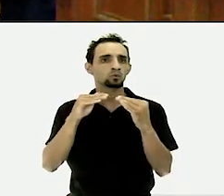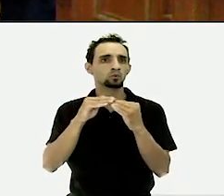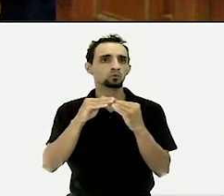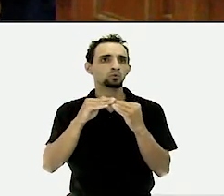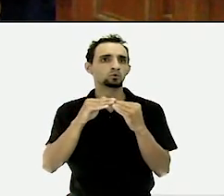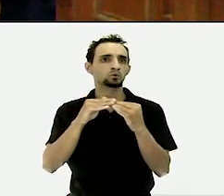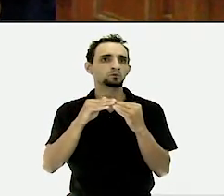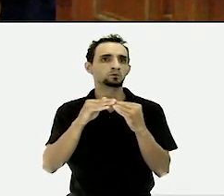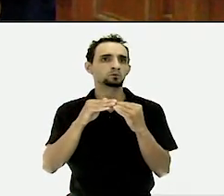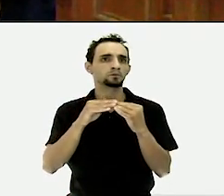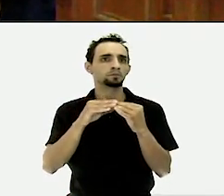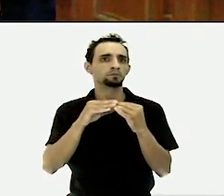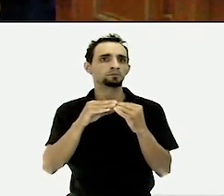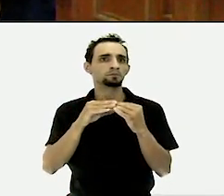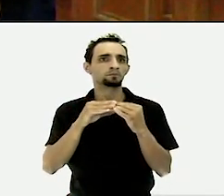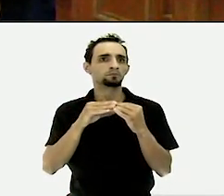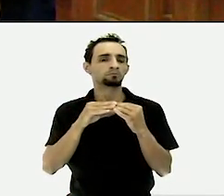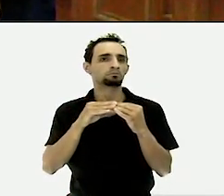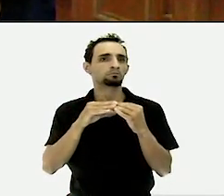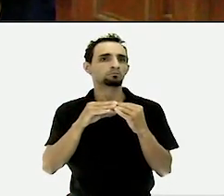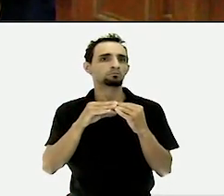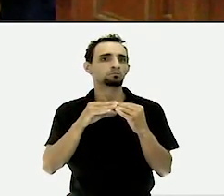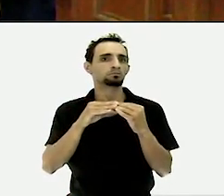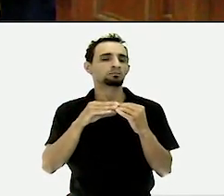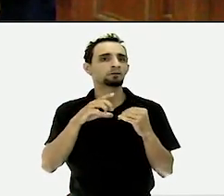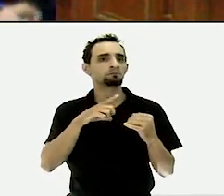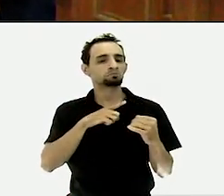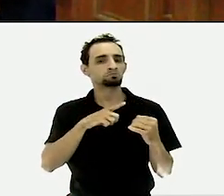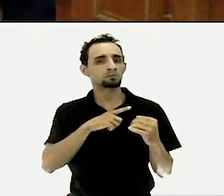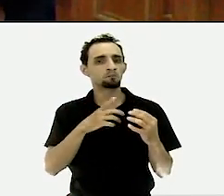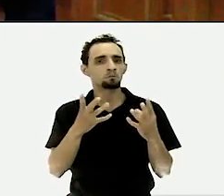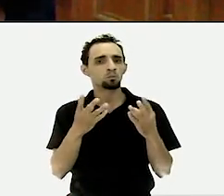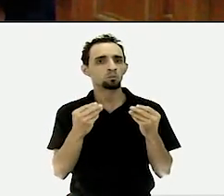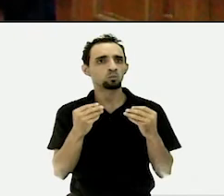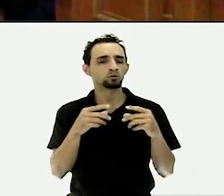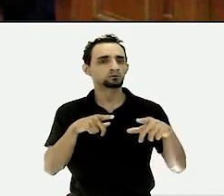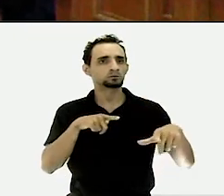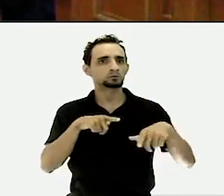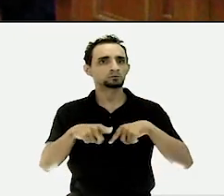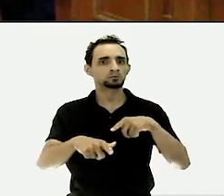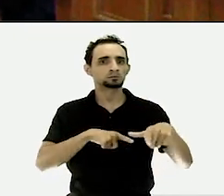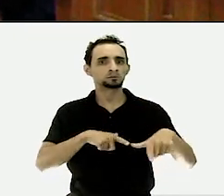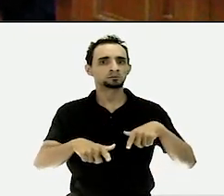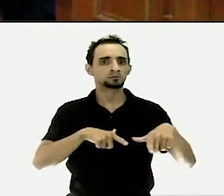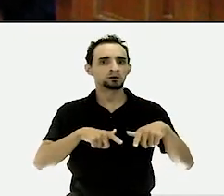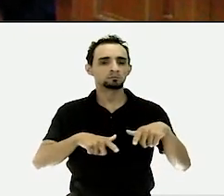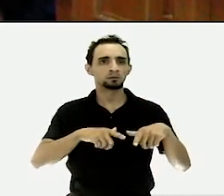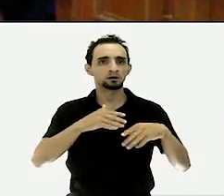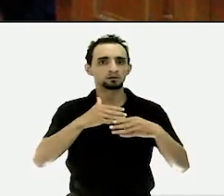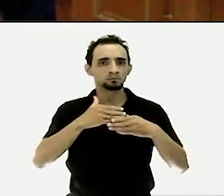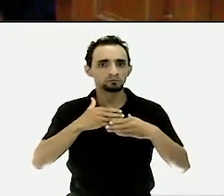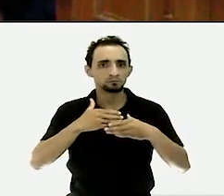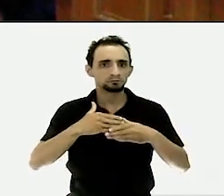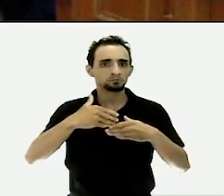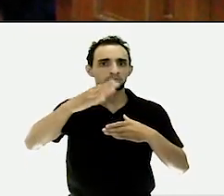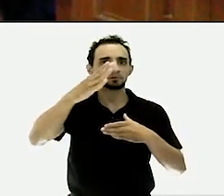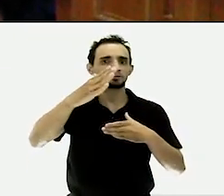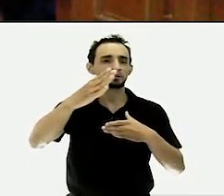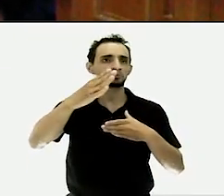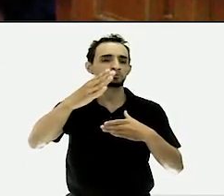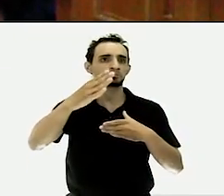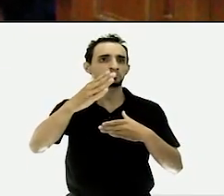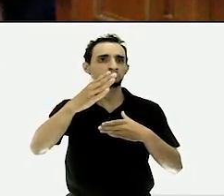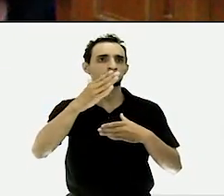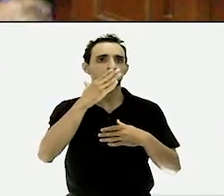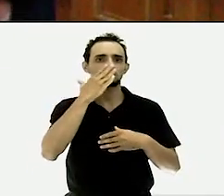E dizer que nós somos a favor desse trabalho de poder divulgar esse tipo de manobra nas escolas para que